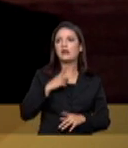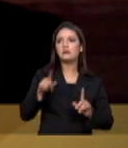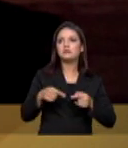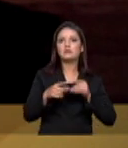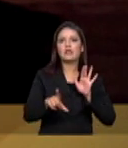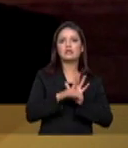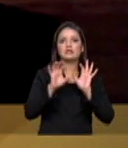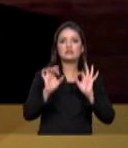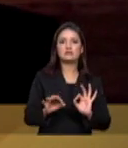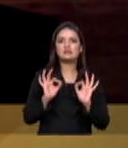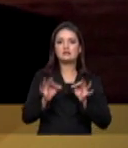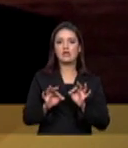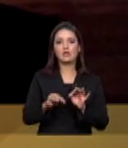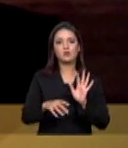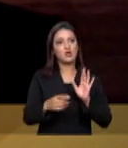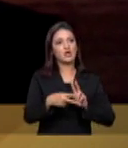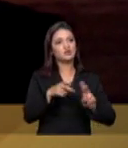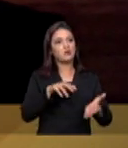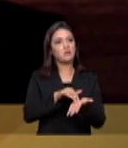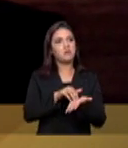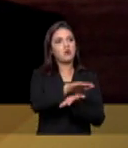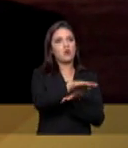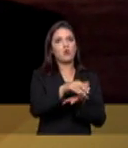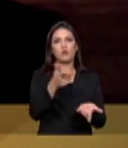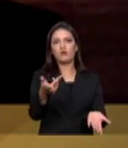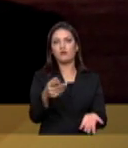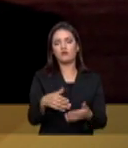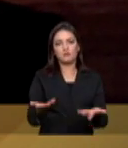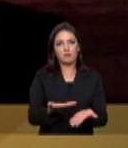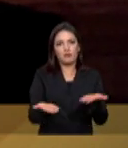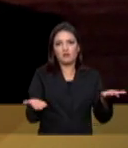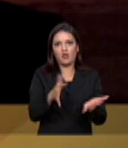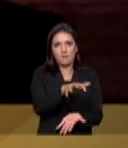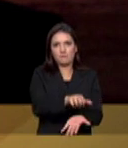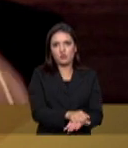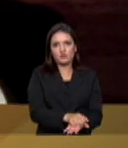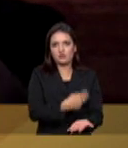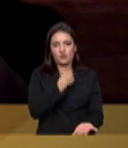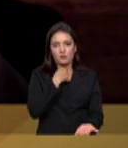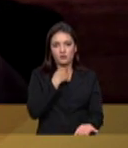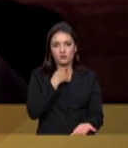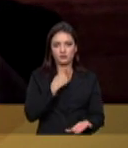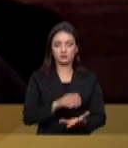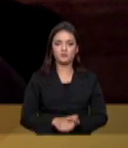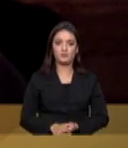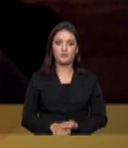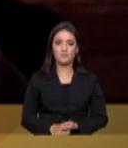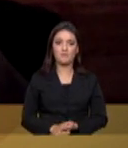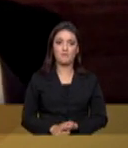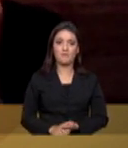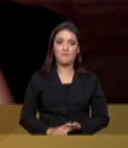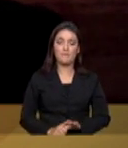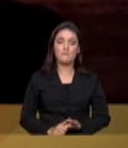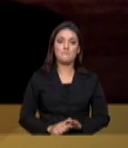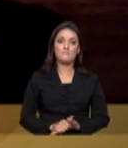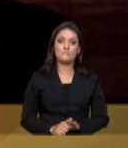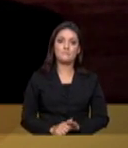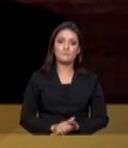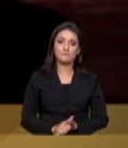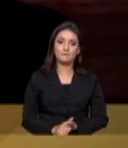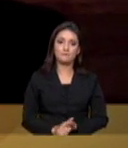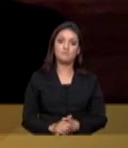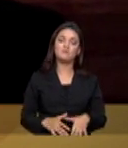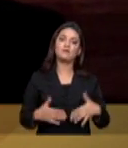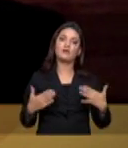retiradas dos indígenas da Serra de sua posse tradicional É certo que a despeito